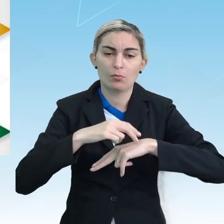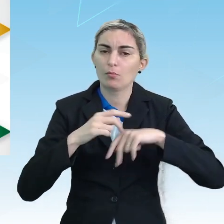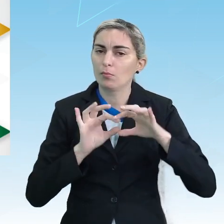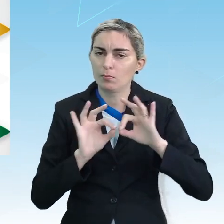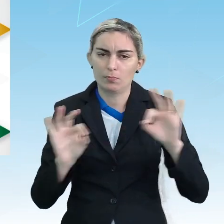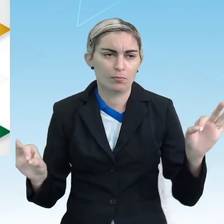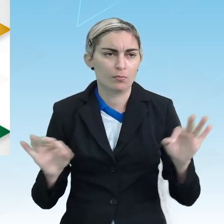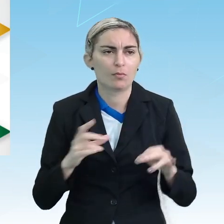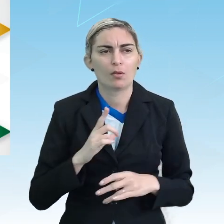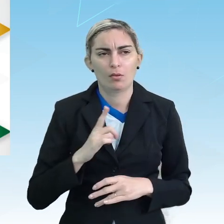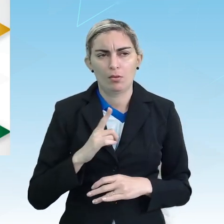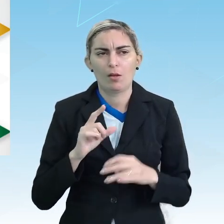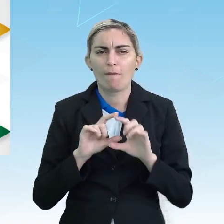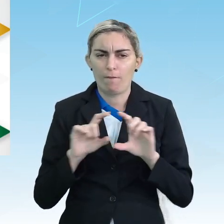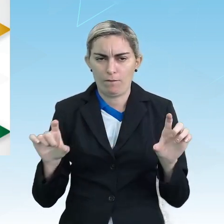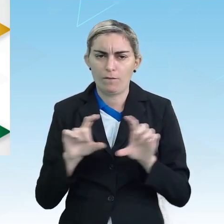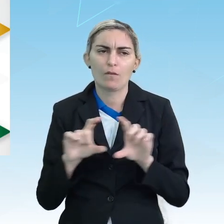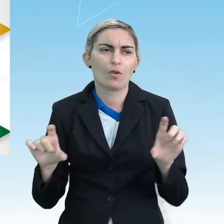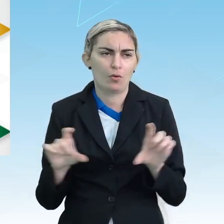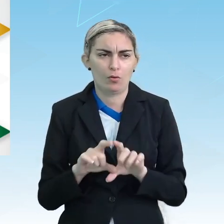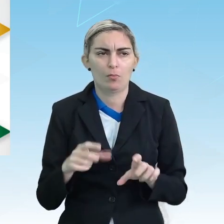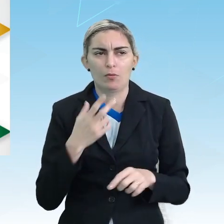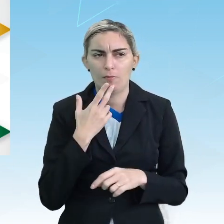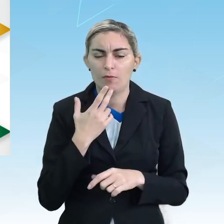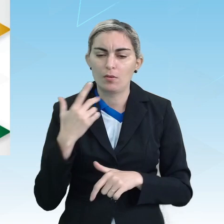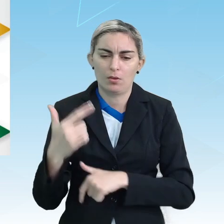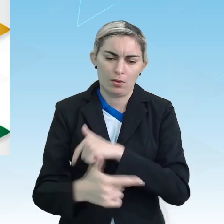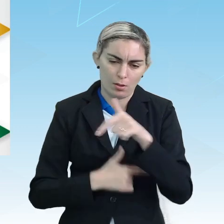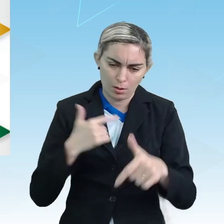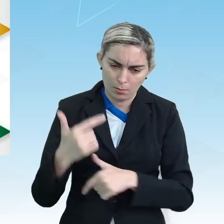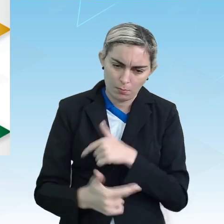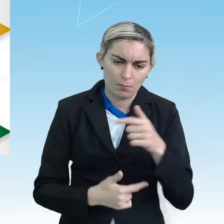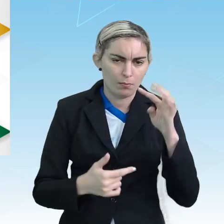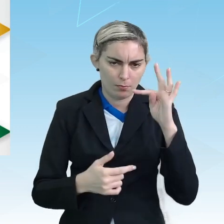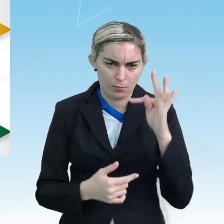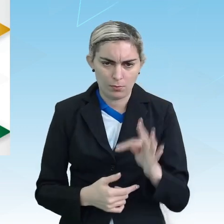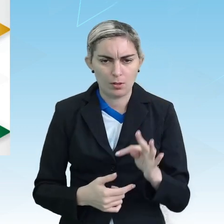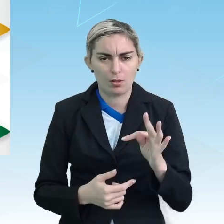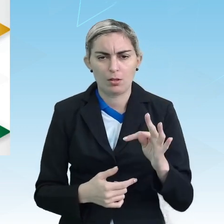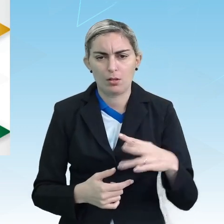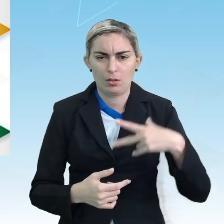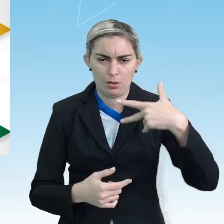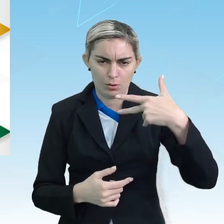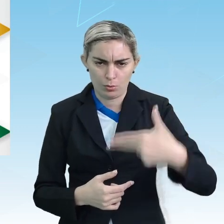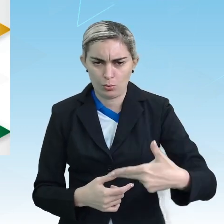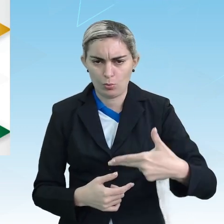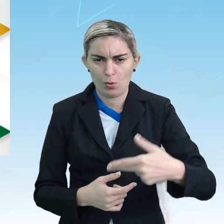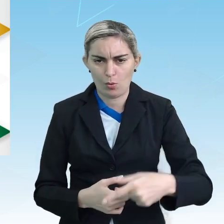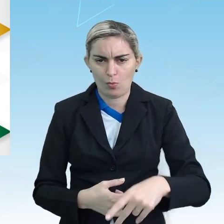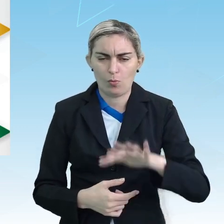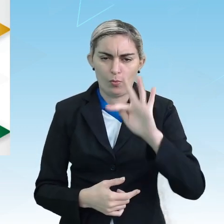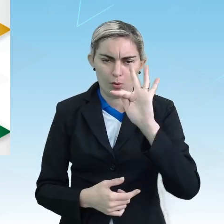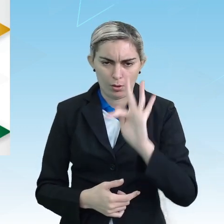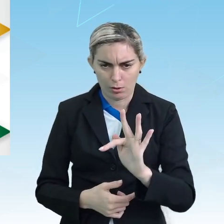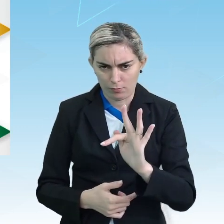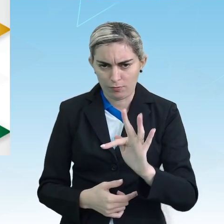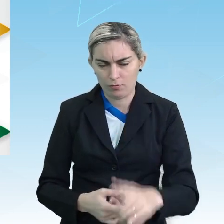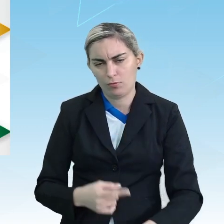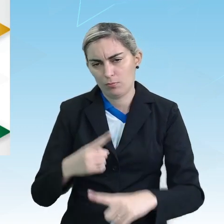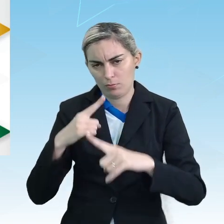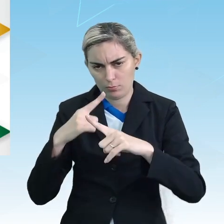uma formulazinha que se diz: o trabalho ele vai ser igual à força multiplicada